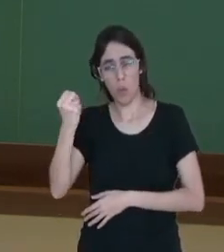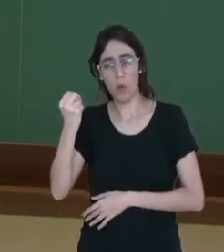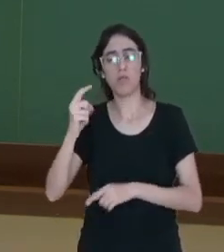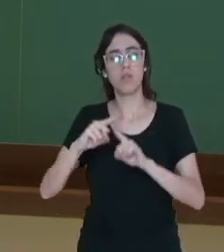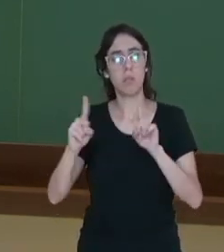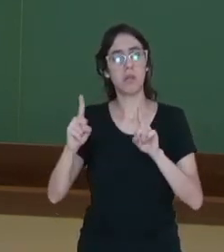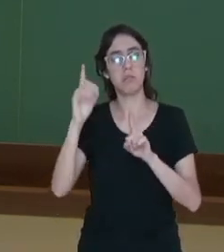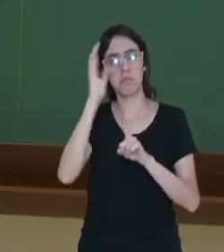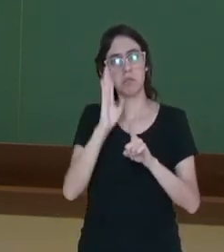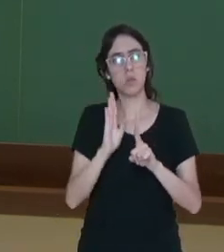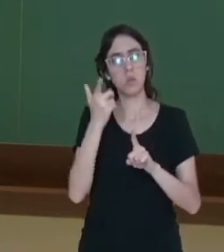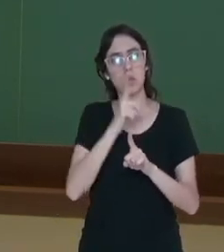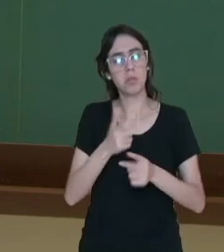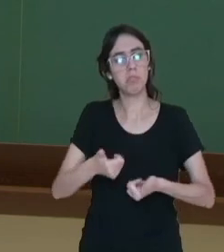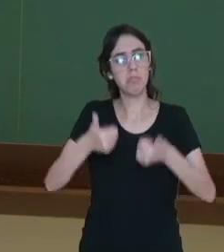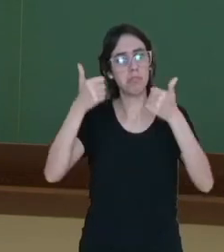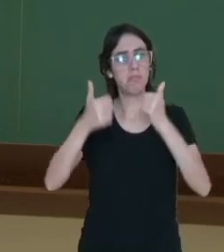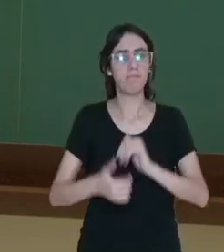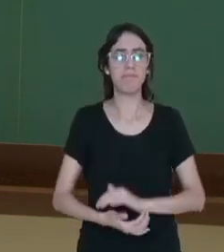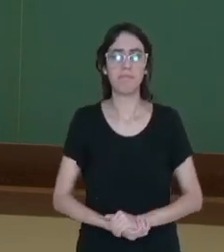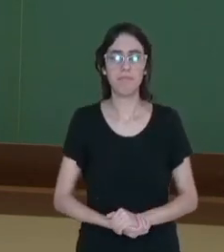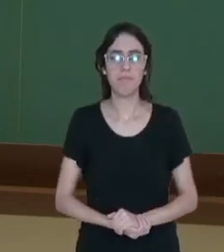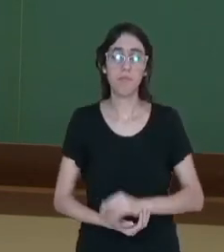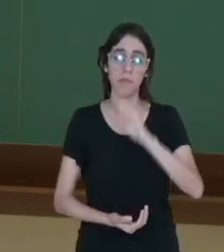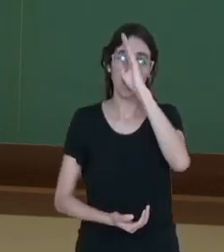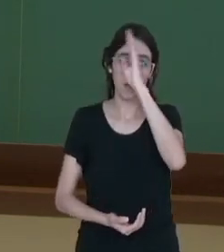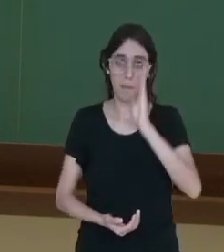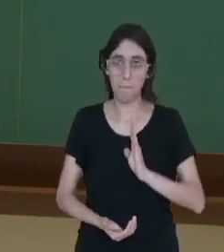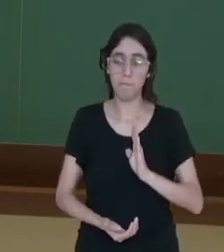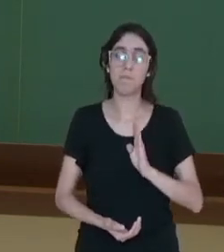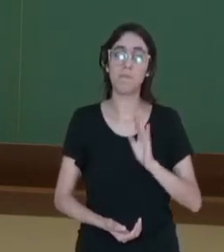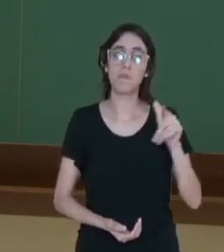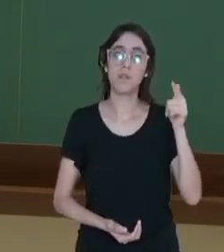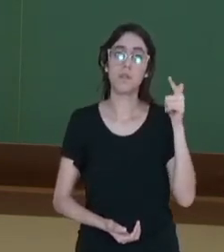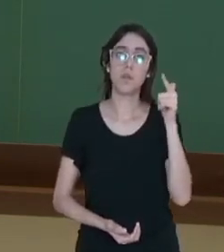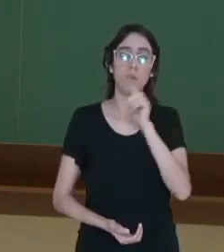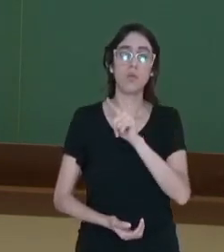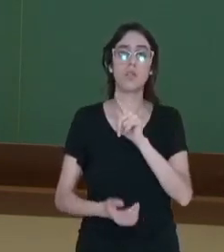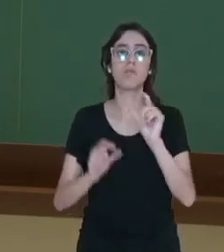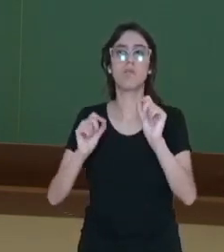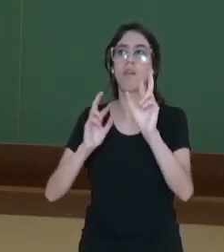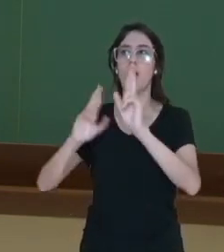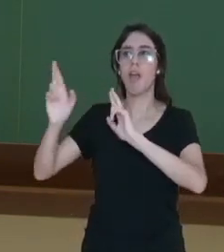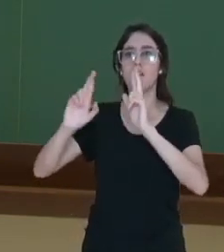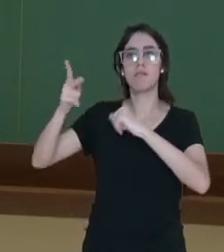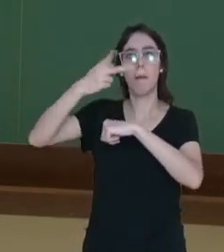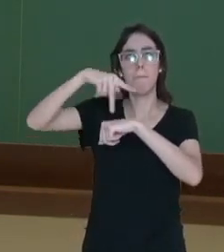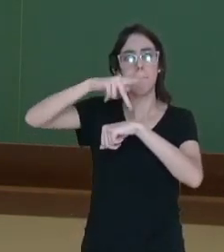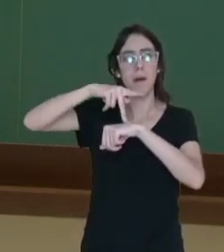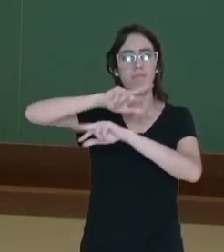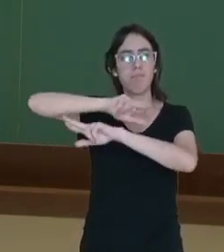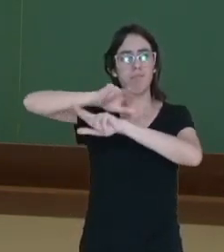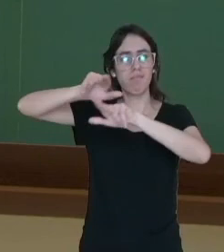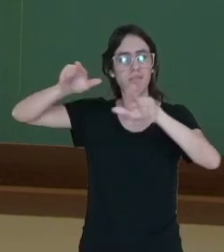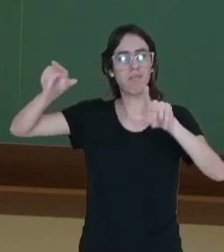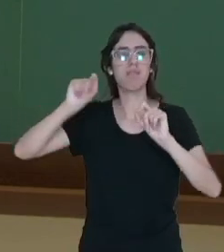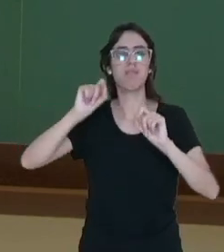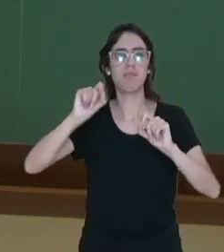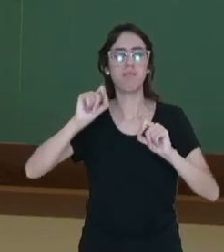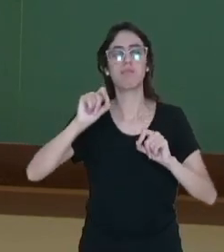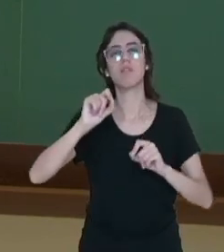na sua produção industrial. O Brasil fortaleceu relações comerciais com países emergentes, como